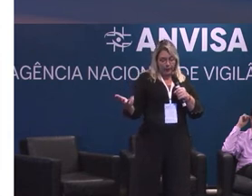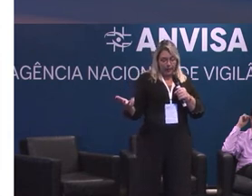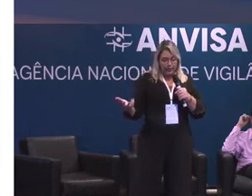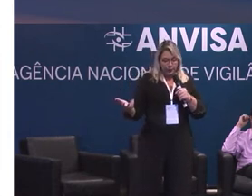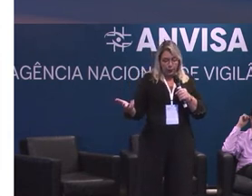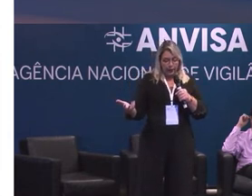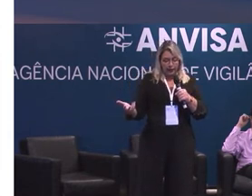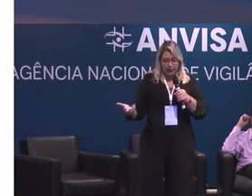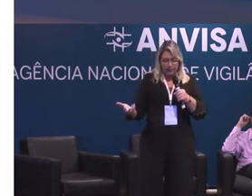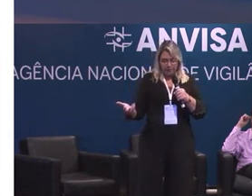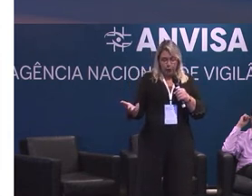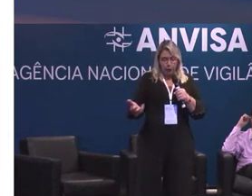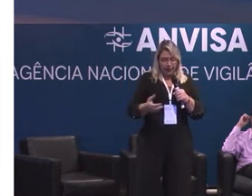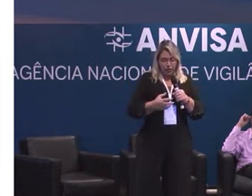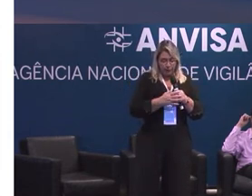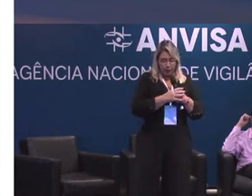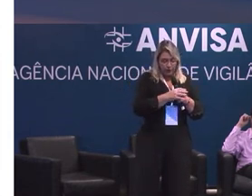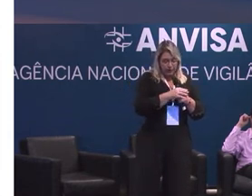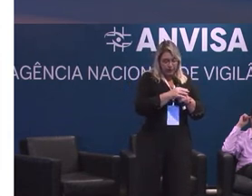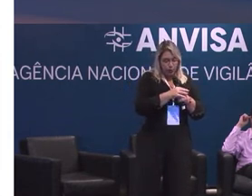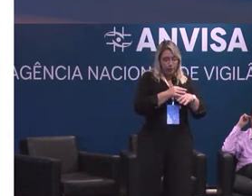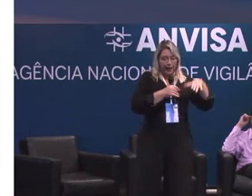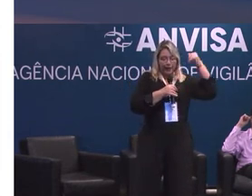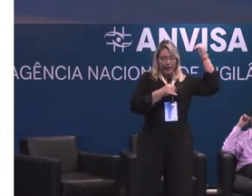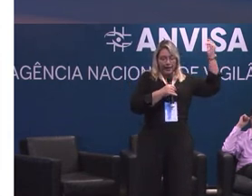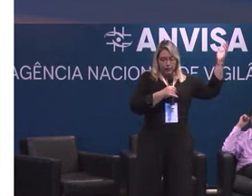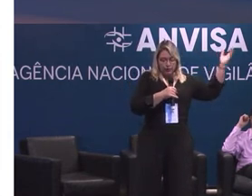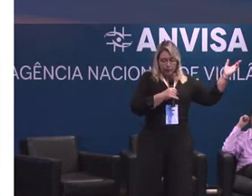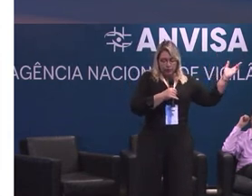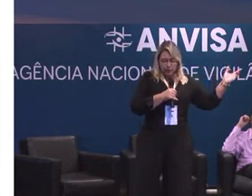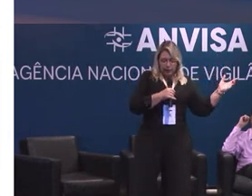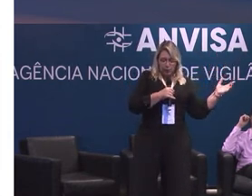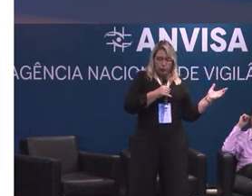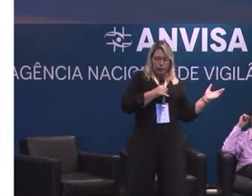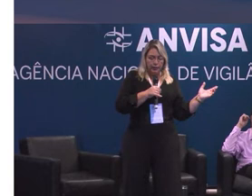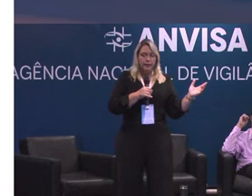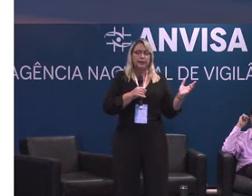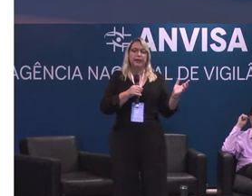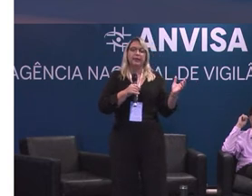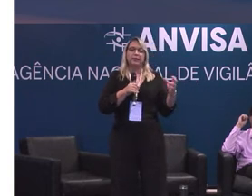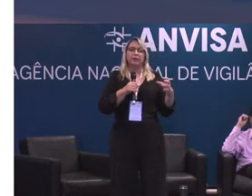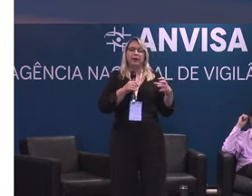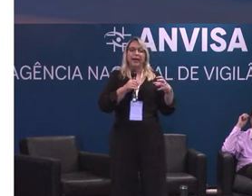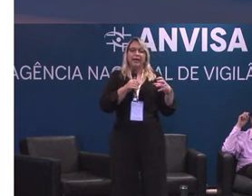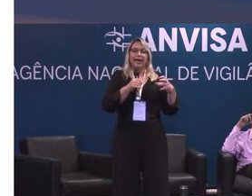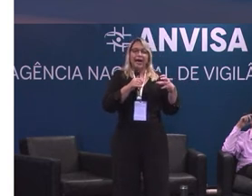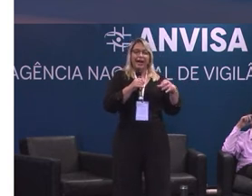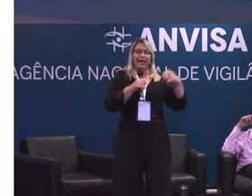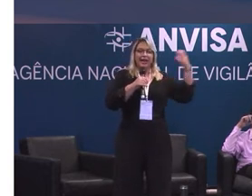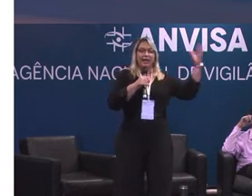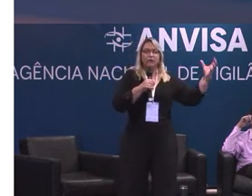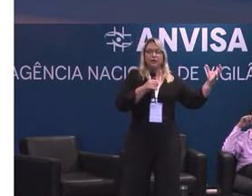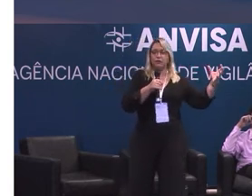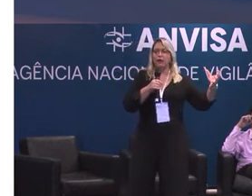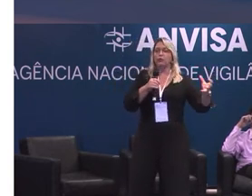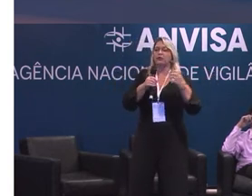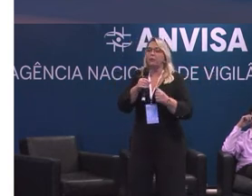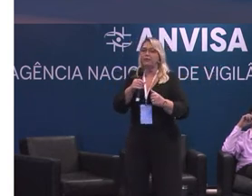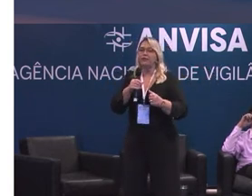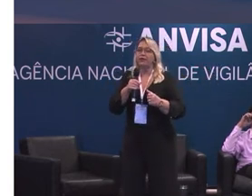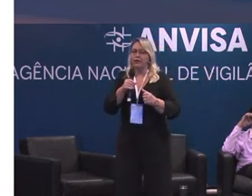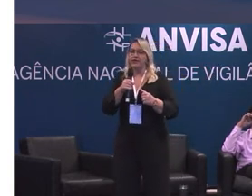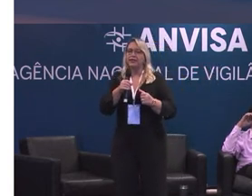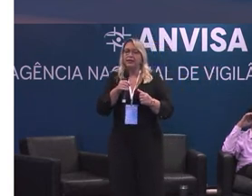as políticas públicas de promoção à saúde, para além do setor saúde, né? Então, esse além do setor saúde também